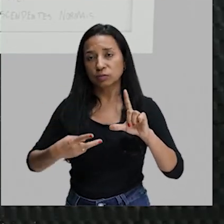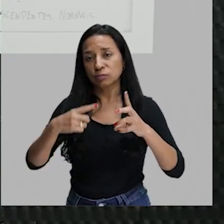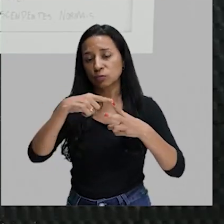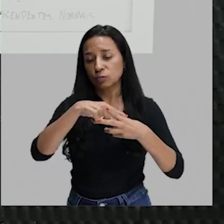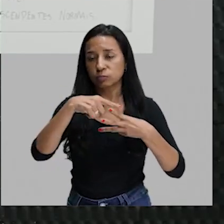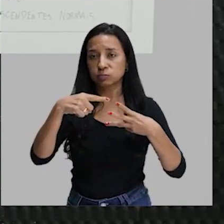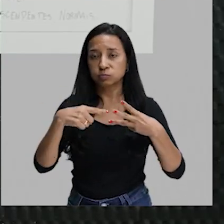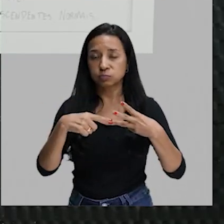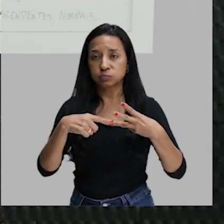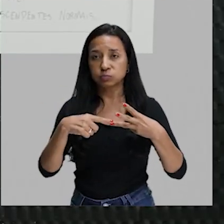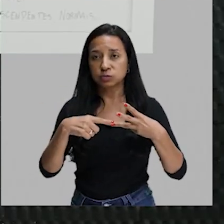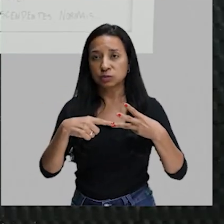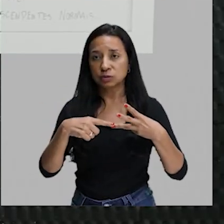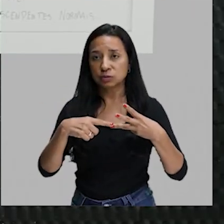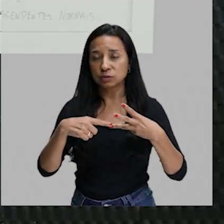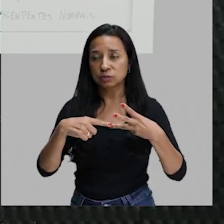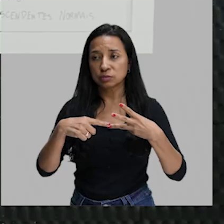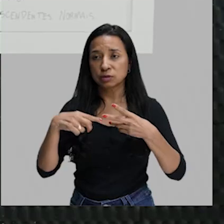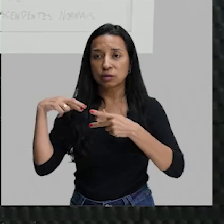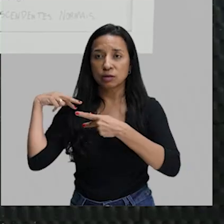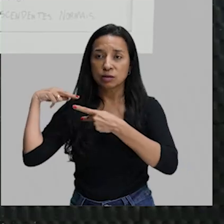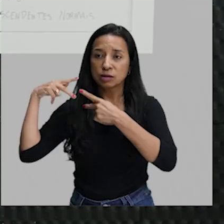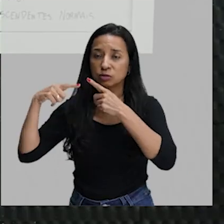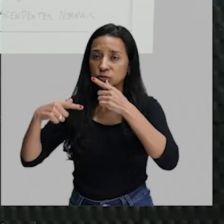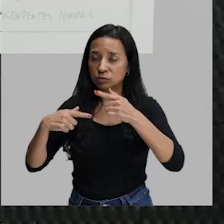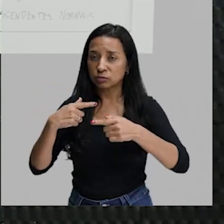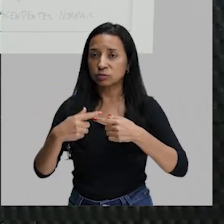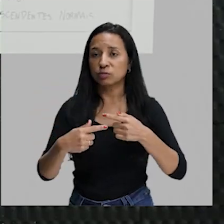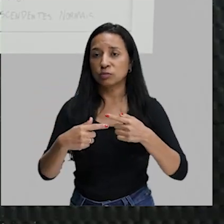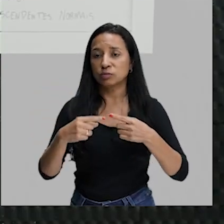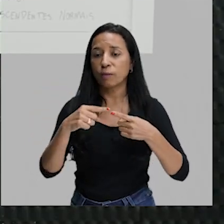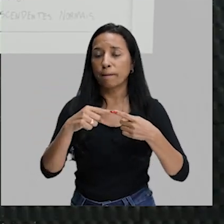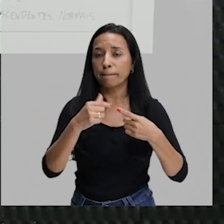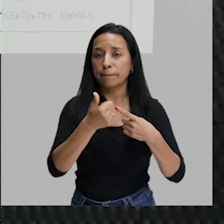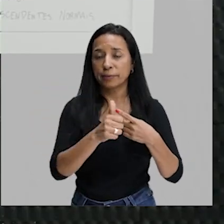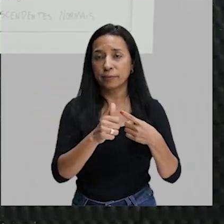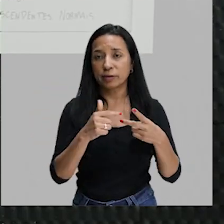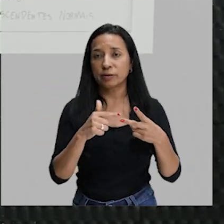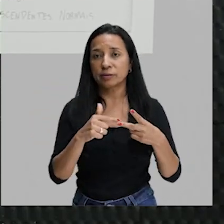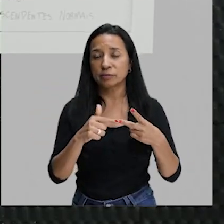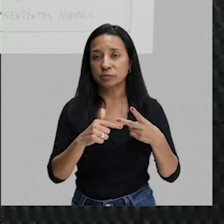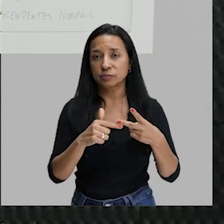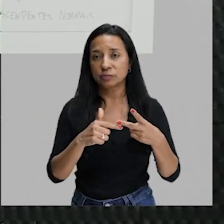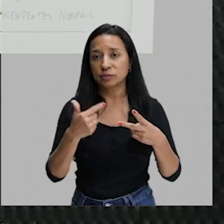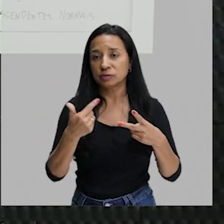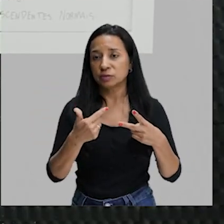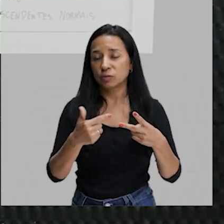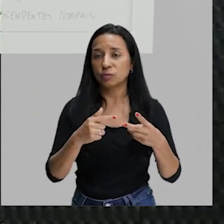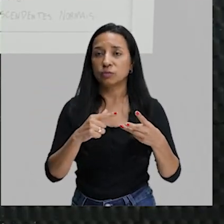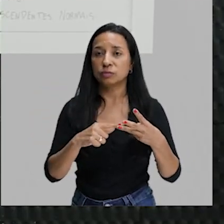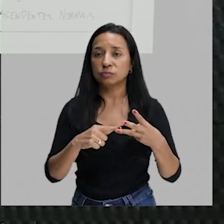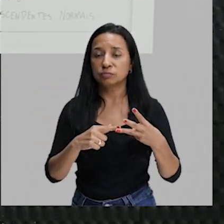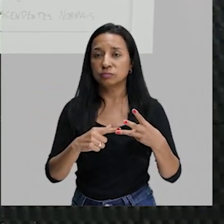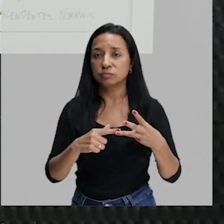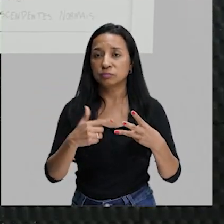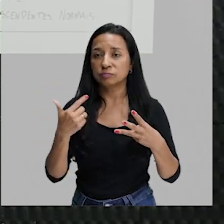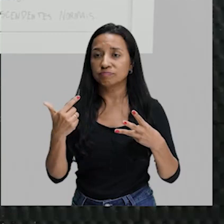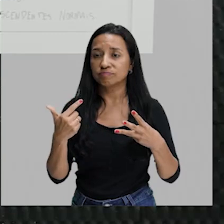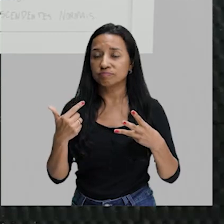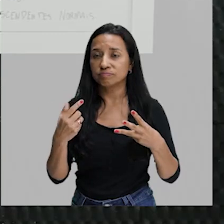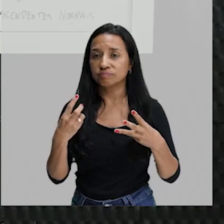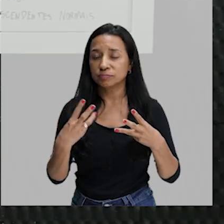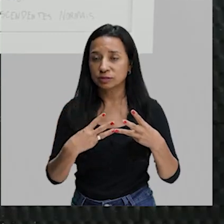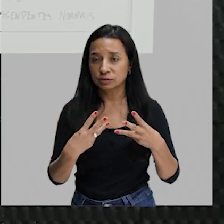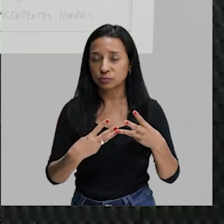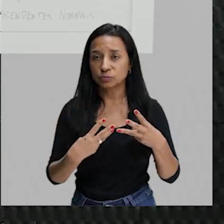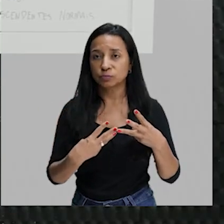três gerações, né? Aqui eu tenho a primeira geração, aqui eu tenho a segunda geração e